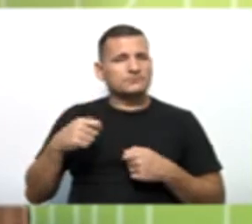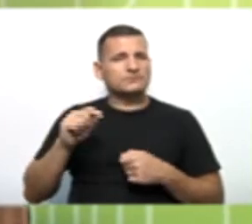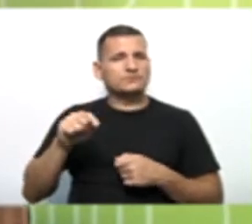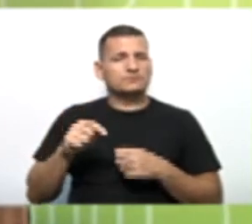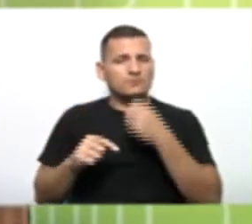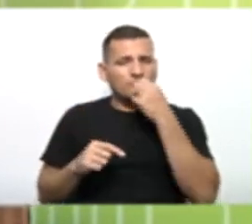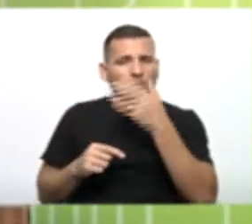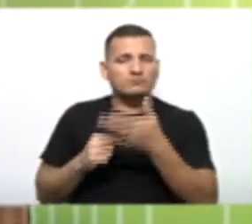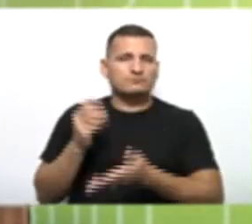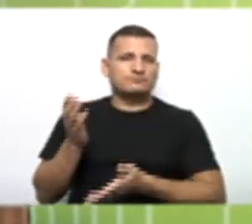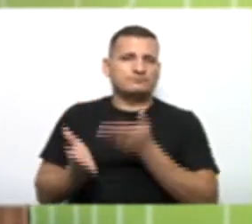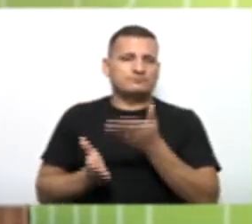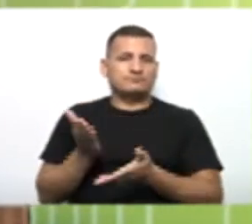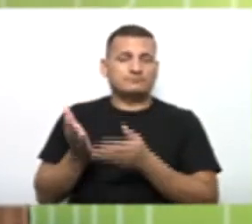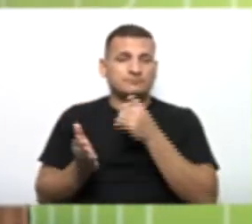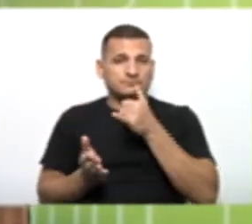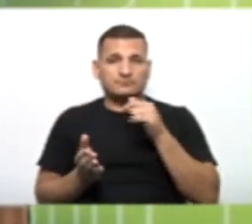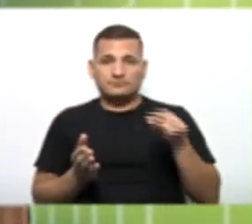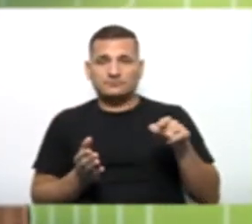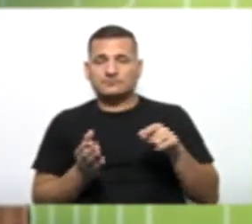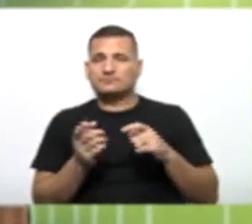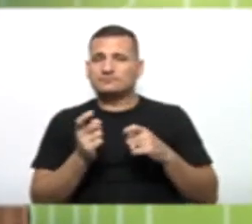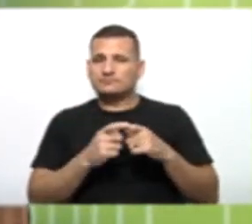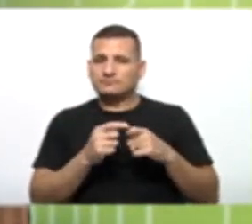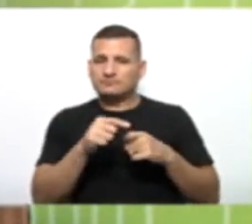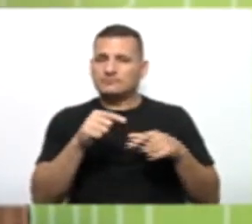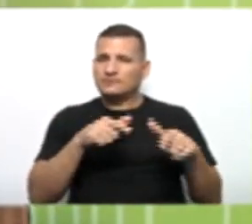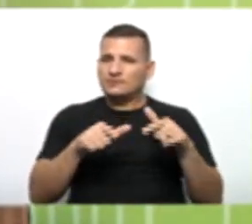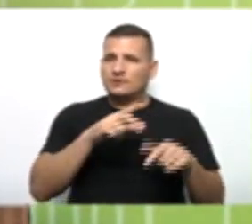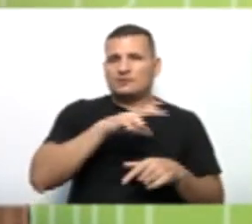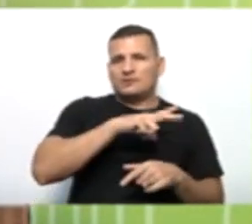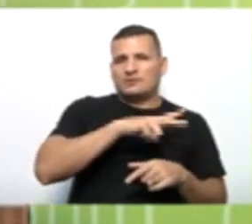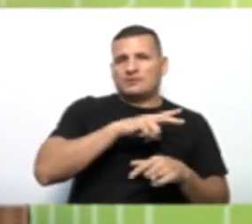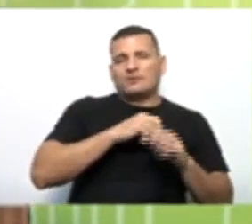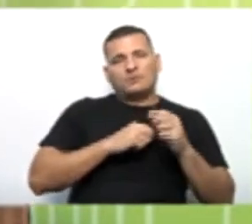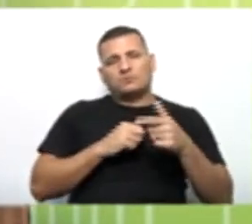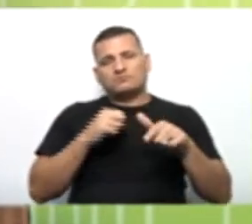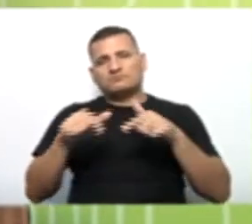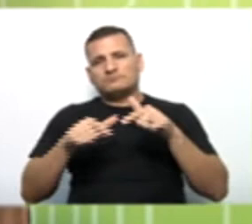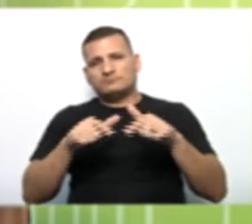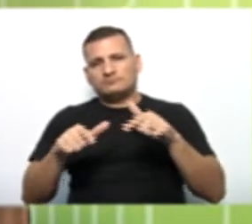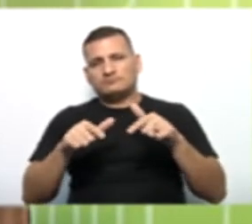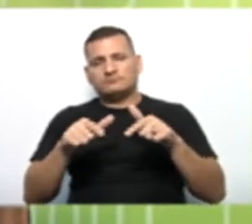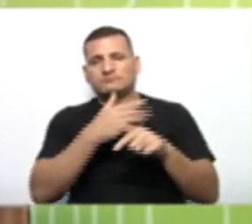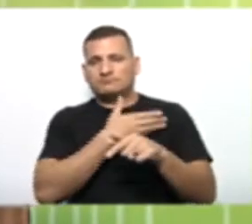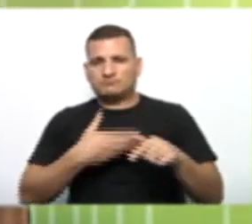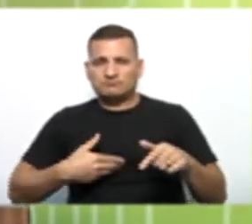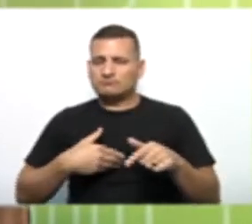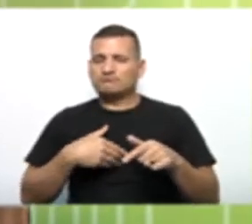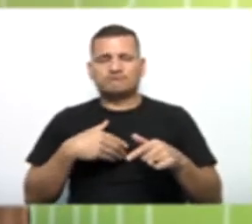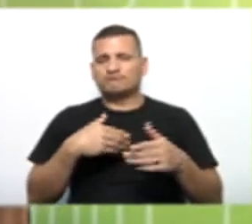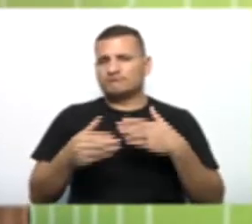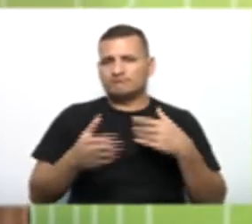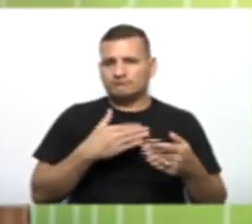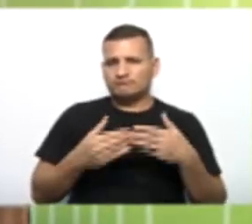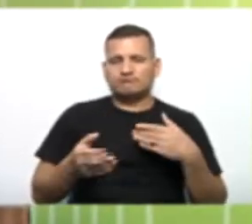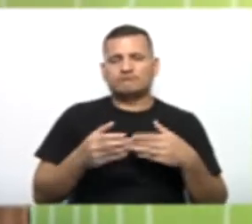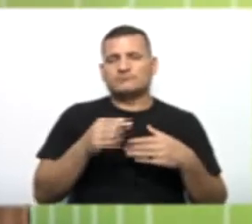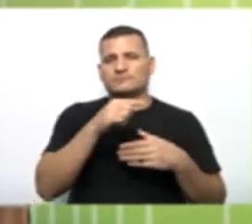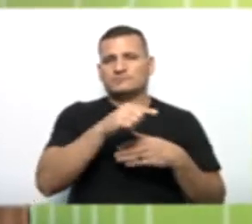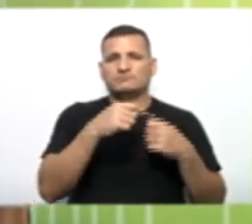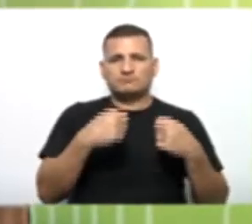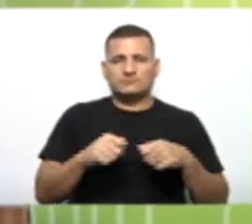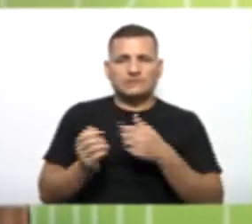receber um bom atendimento esse médico é da iniciativa privada o seu de um órgão público não faz diferença ele deve tratar as pessoas